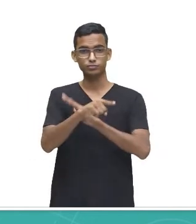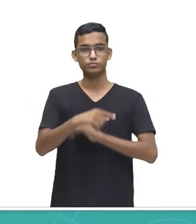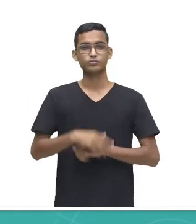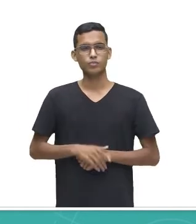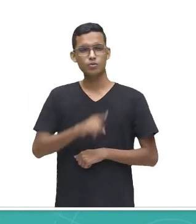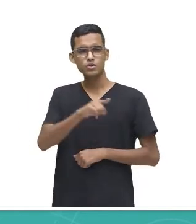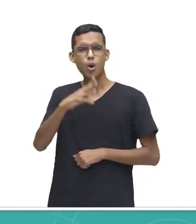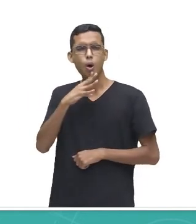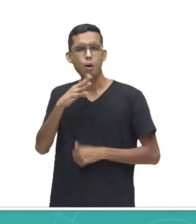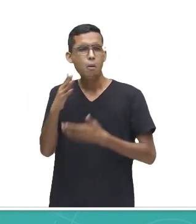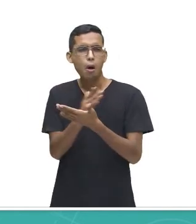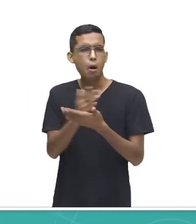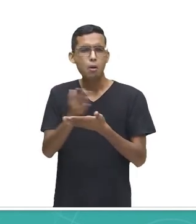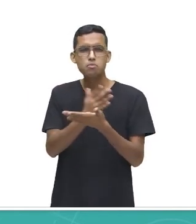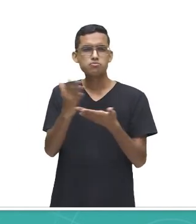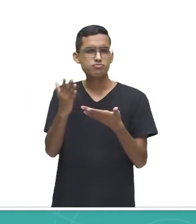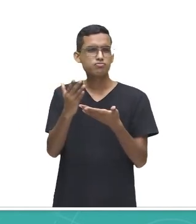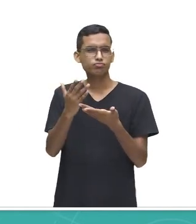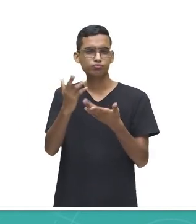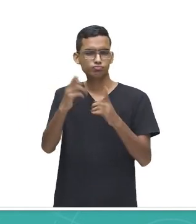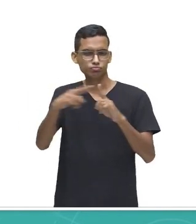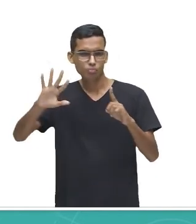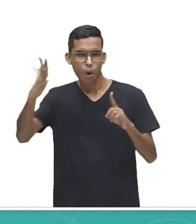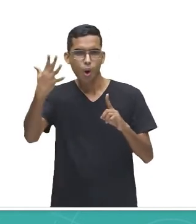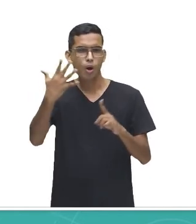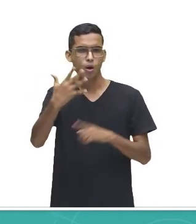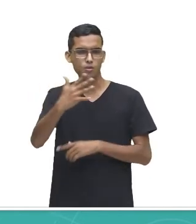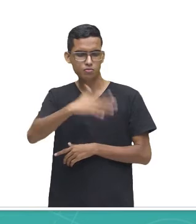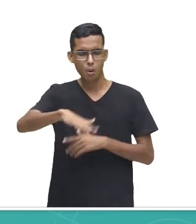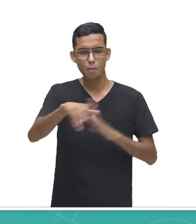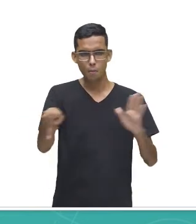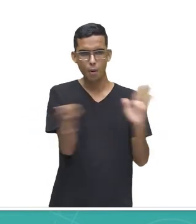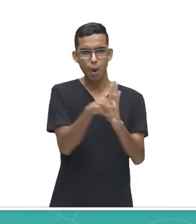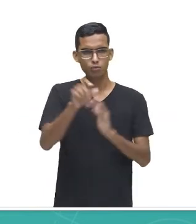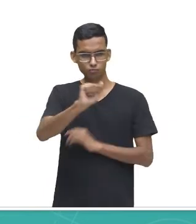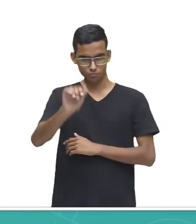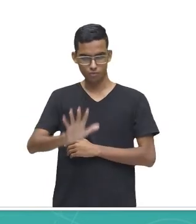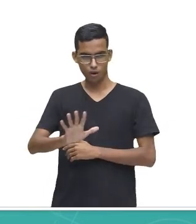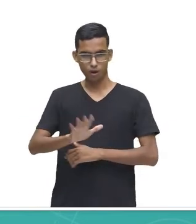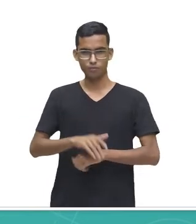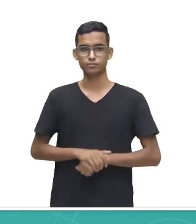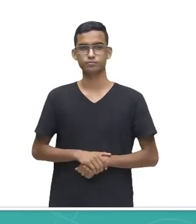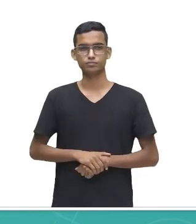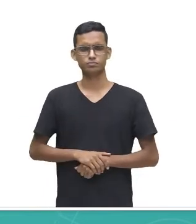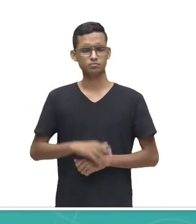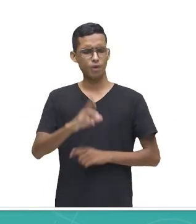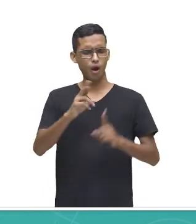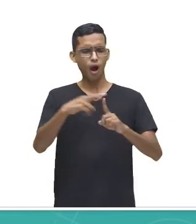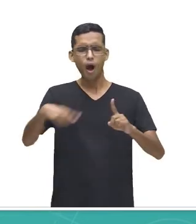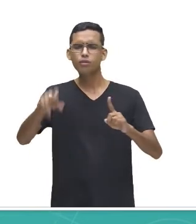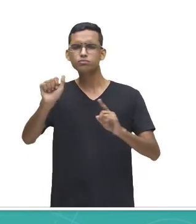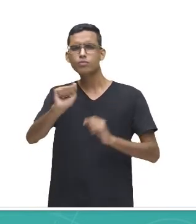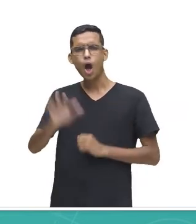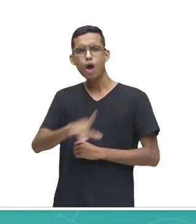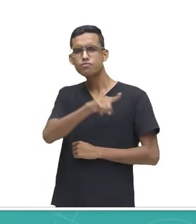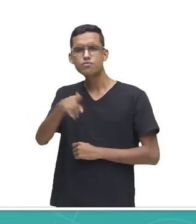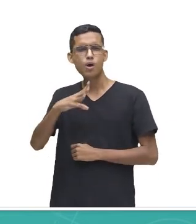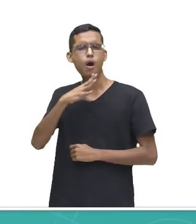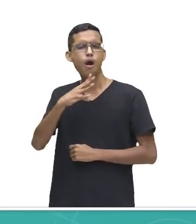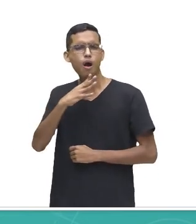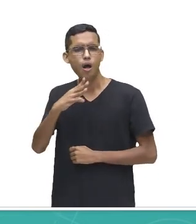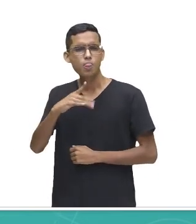fenômeno religioso de uma religião africana? As religiões africanas que você conhece